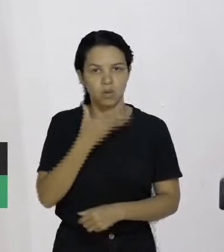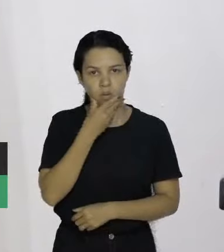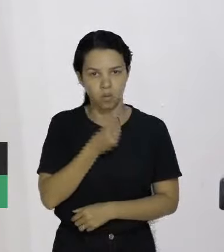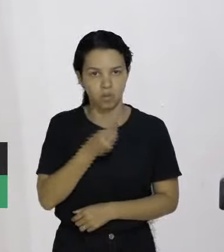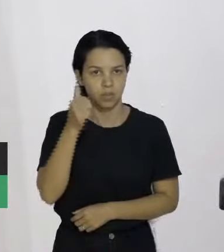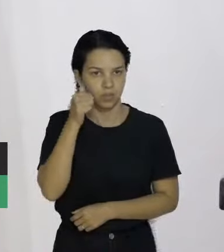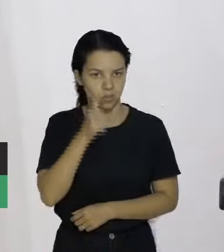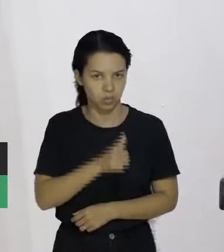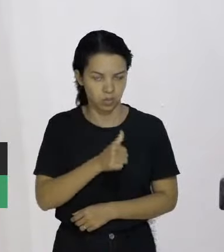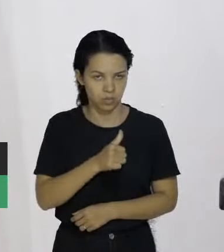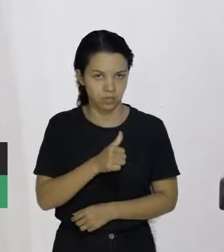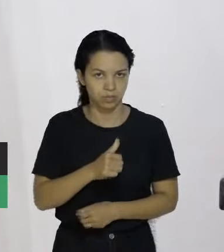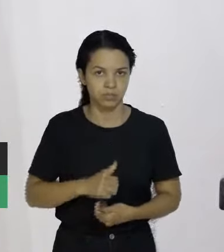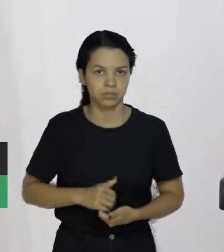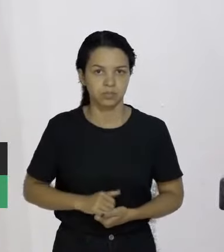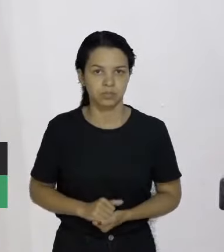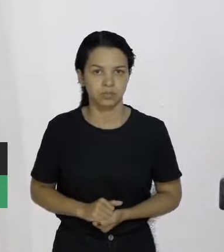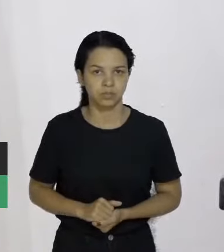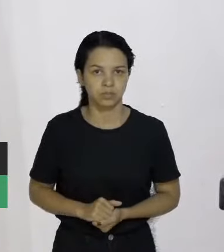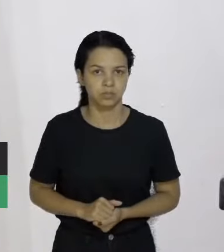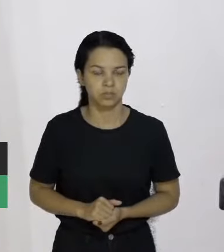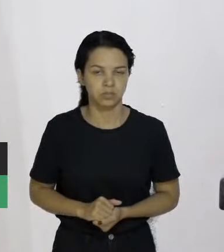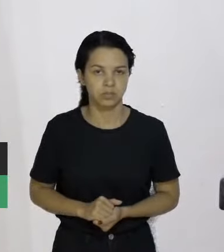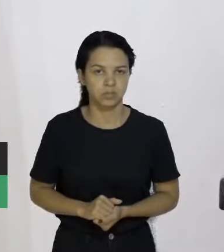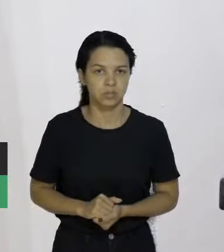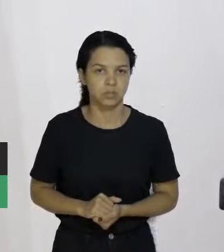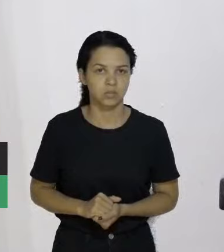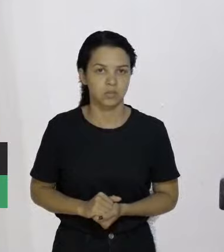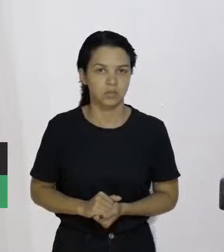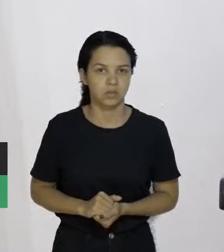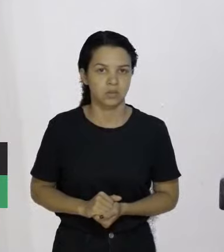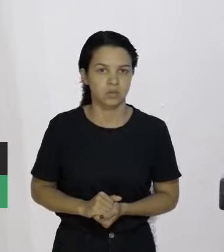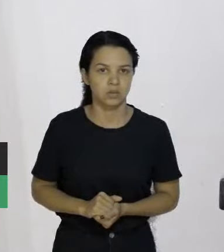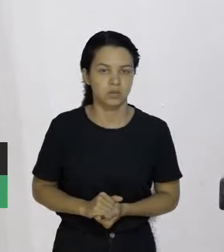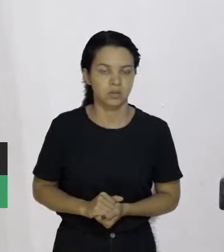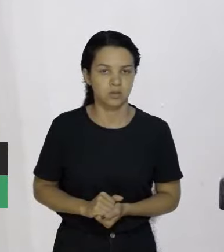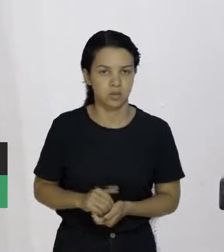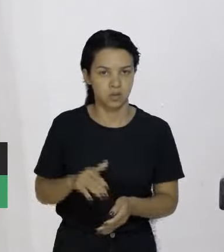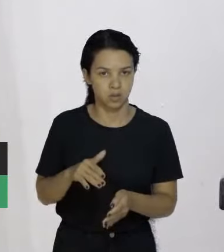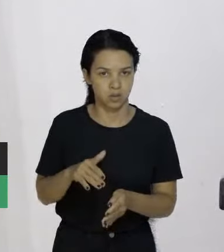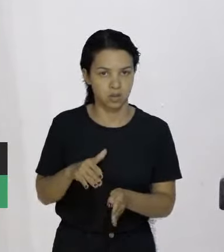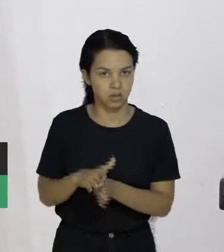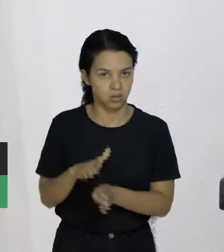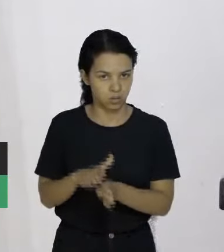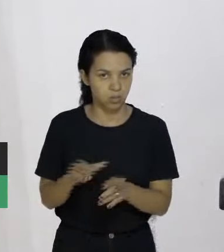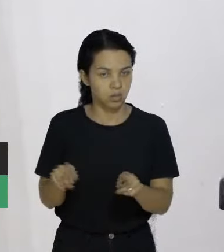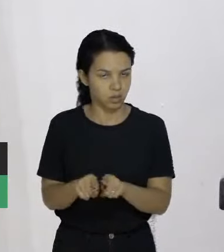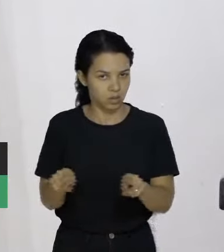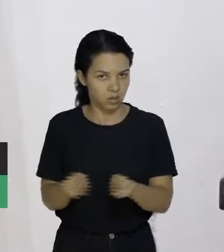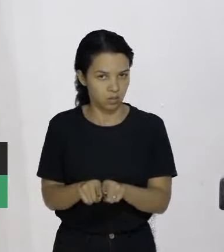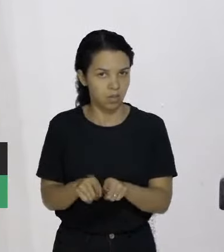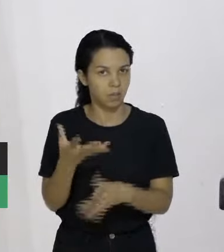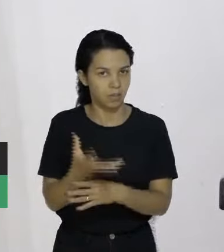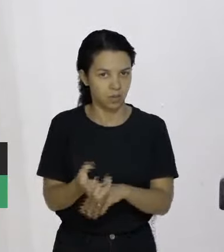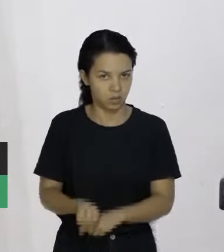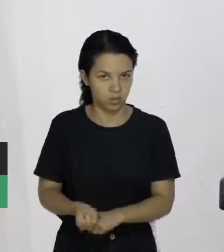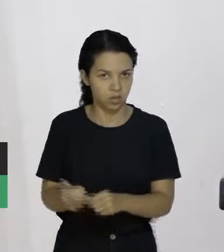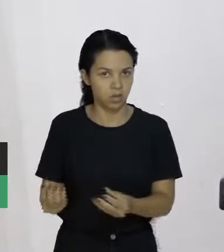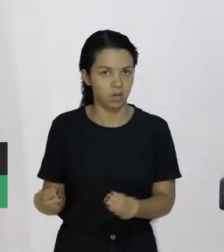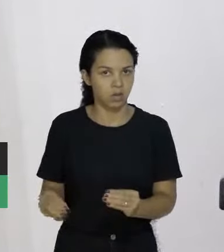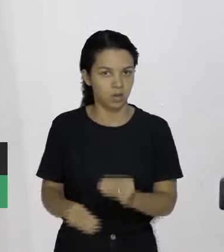e mulheres mas a instrução Baixada também inclui para